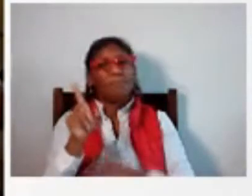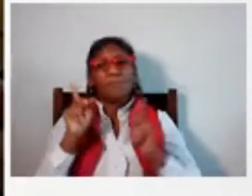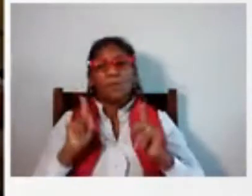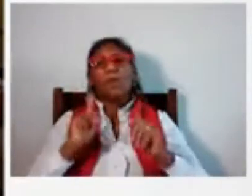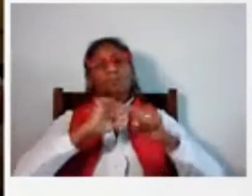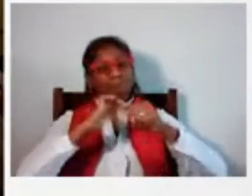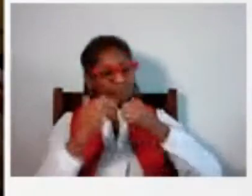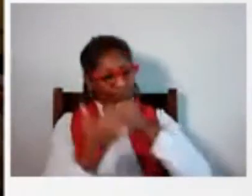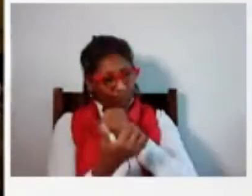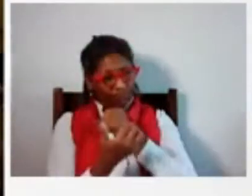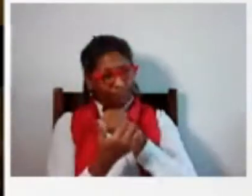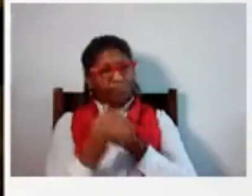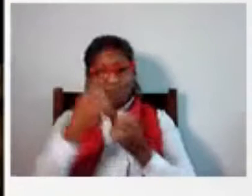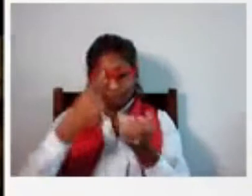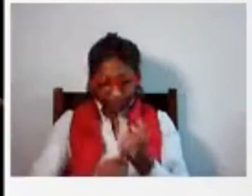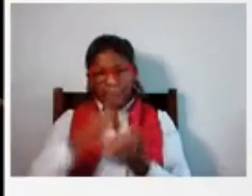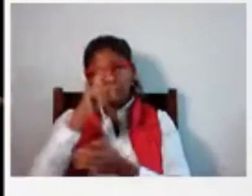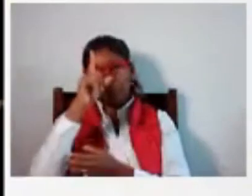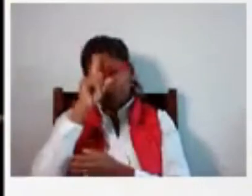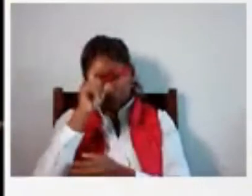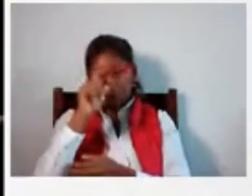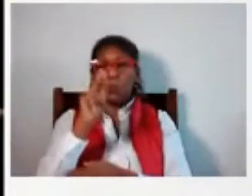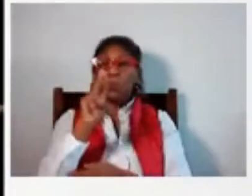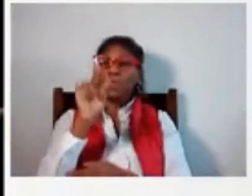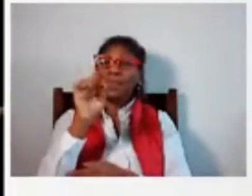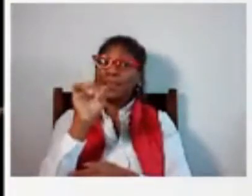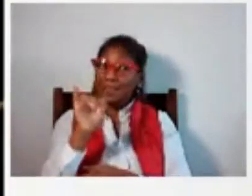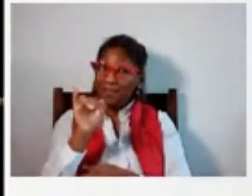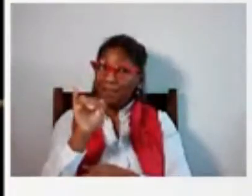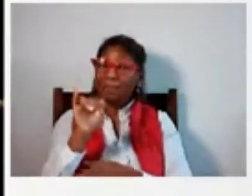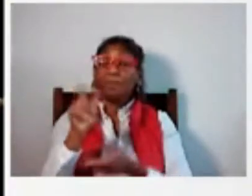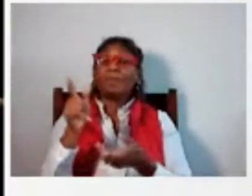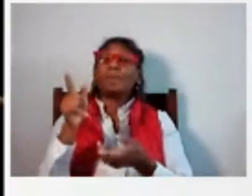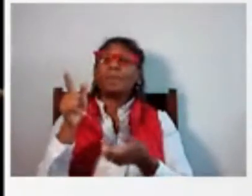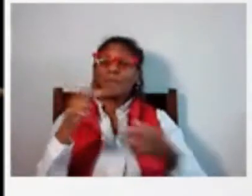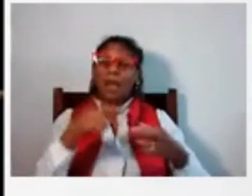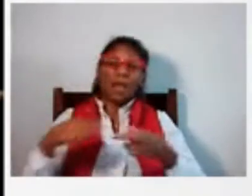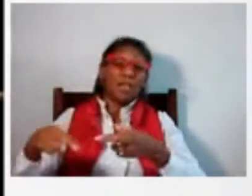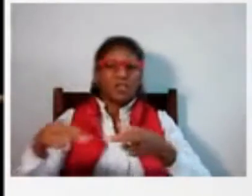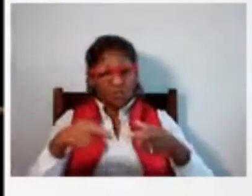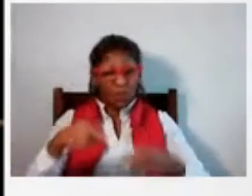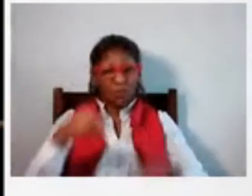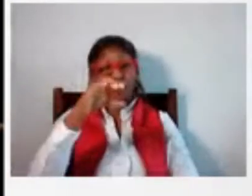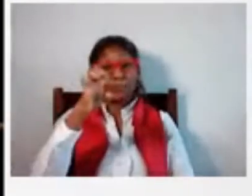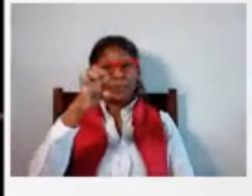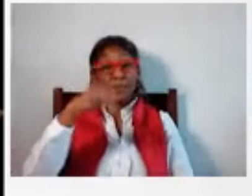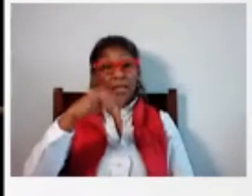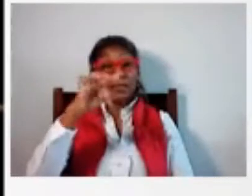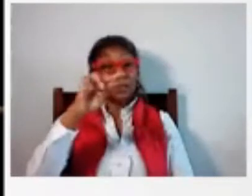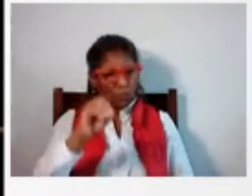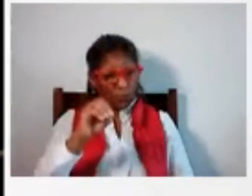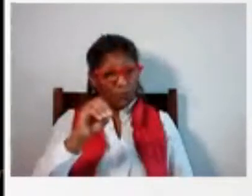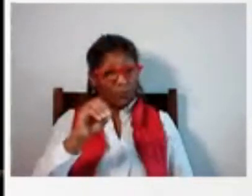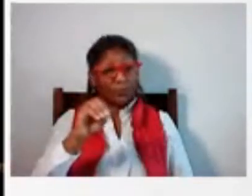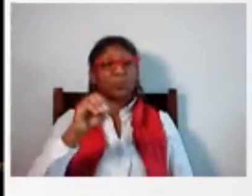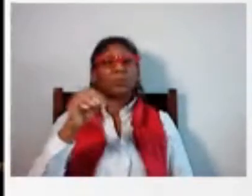para coronavírus, internados em UTI, na macro-região centro-oeste, que engloba, além de Santa Maria,